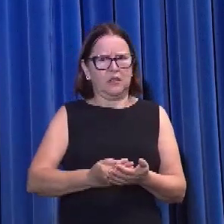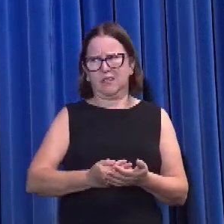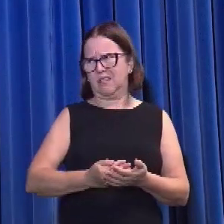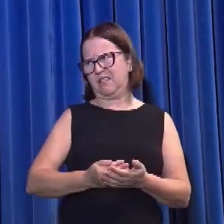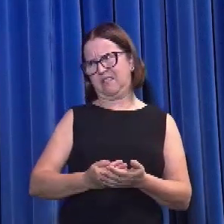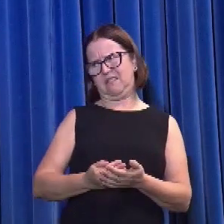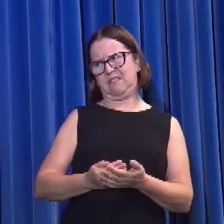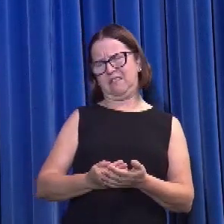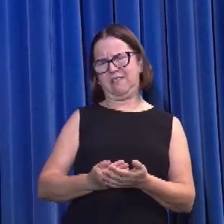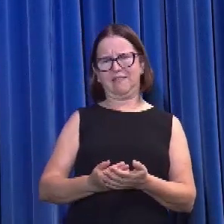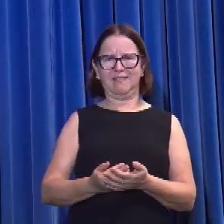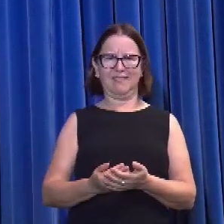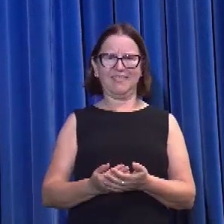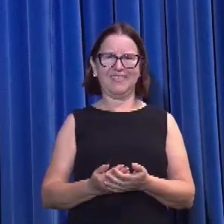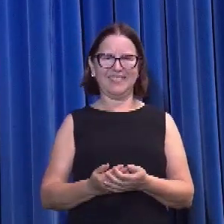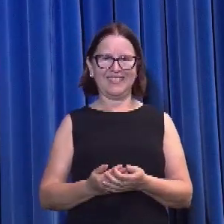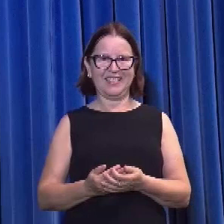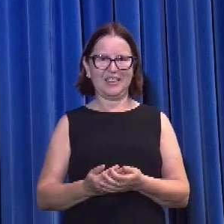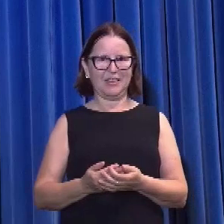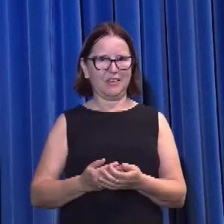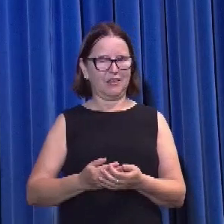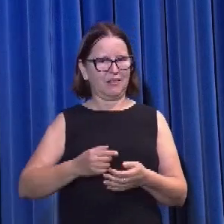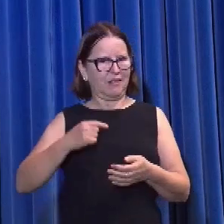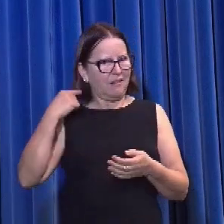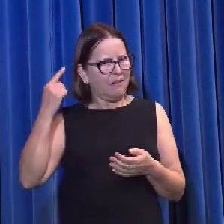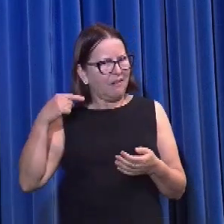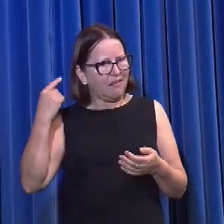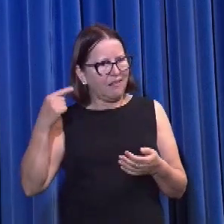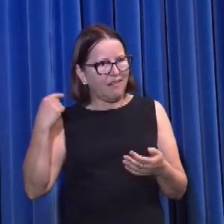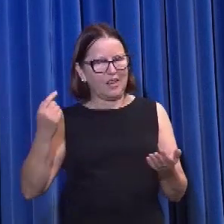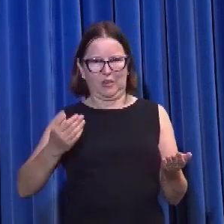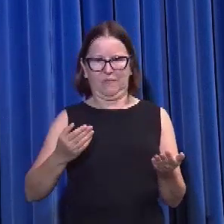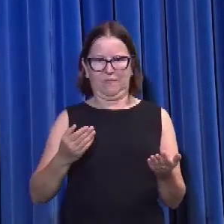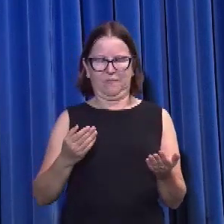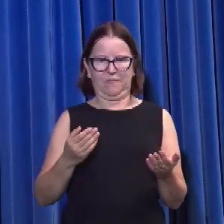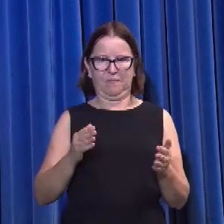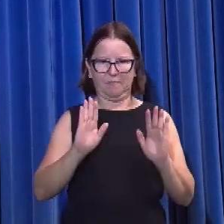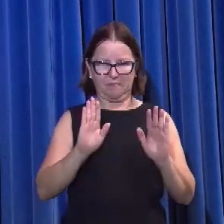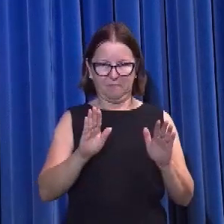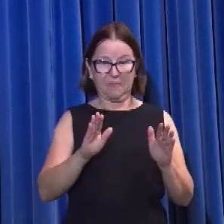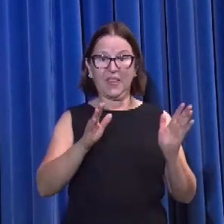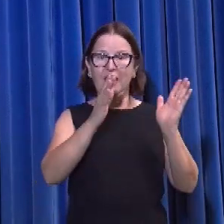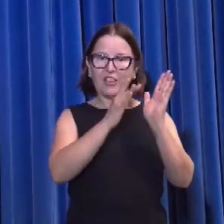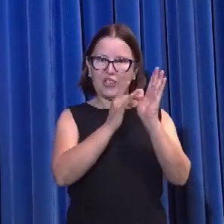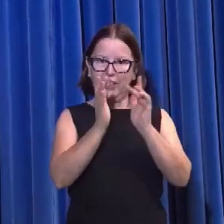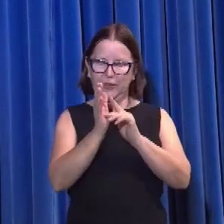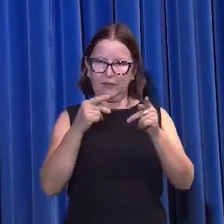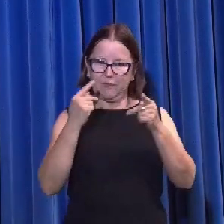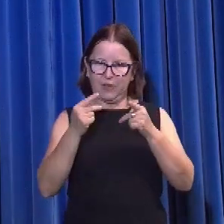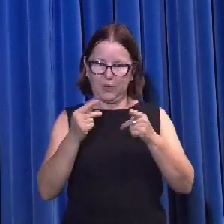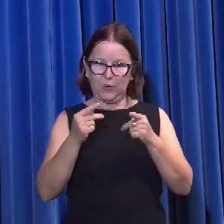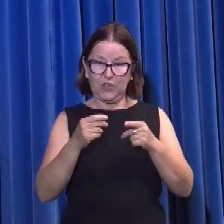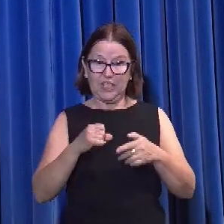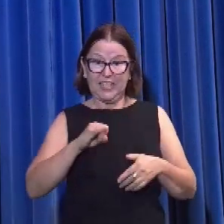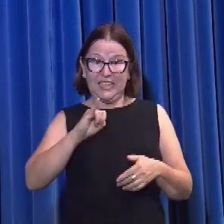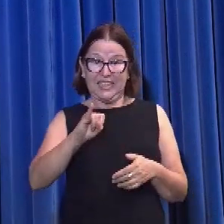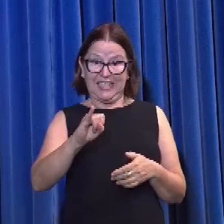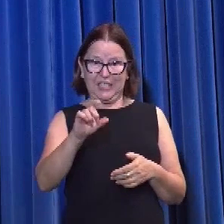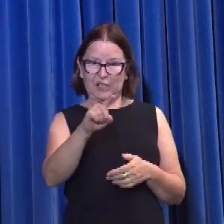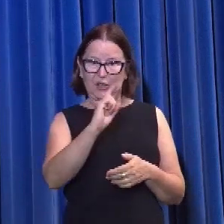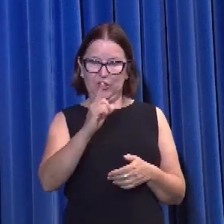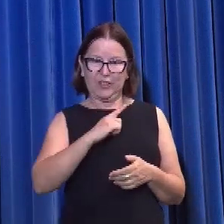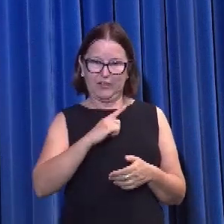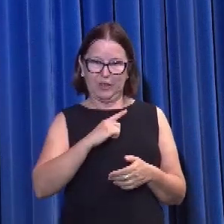Porque é uma coisa absurda. O Senhor chegou a dizer que se tiver uma fé do tamanho de um grão de